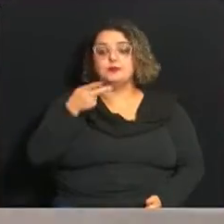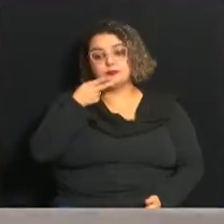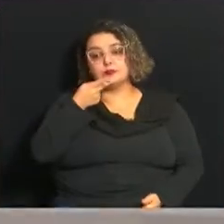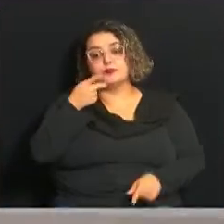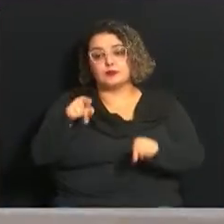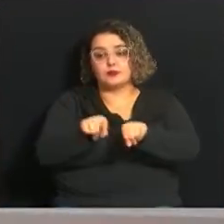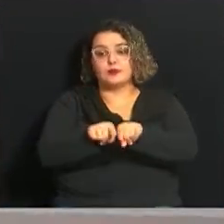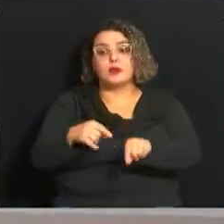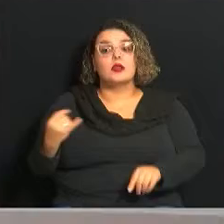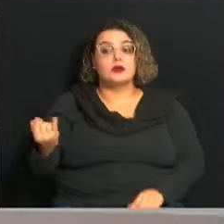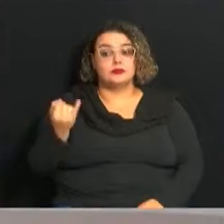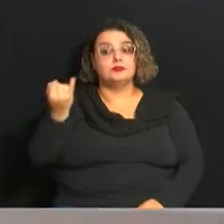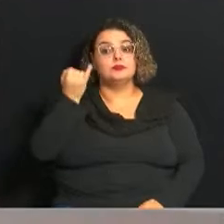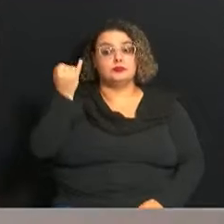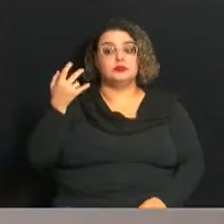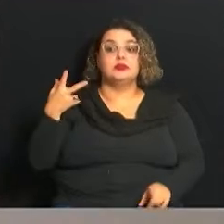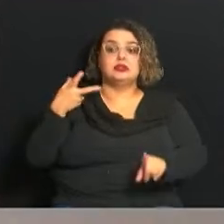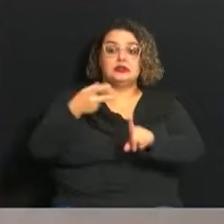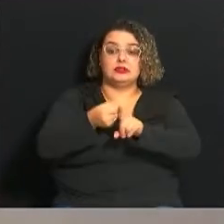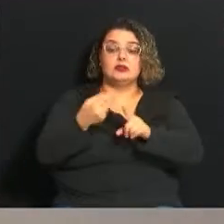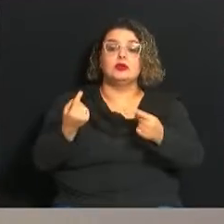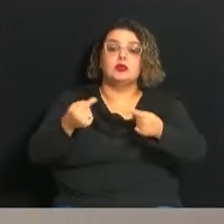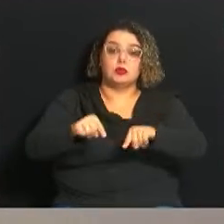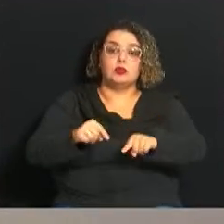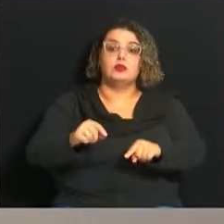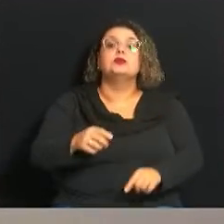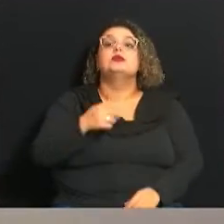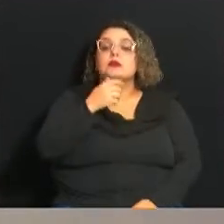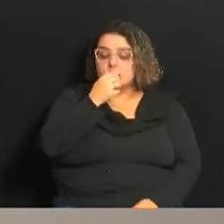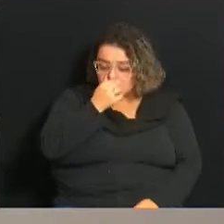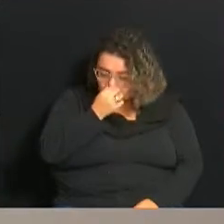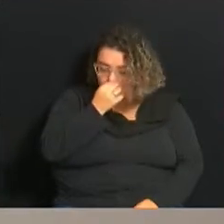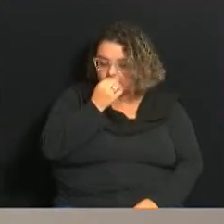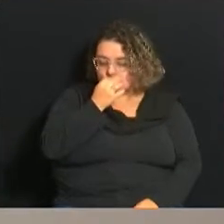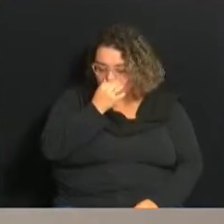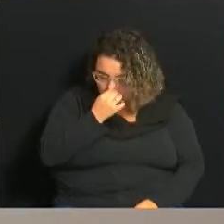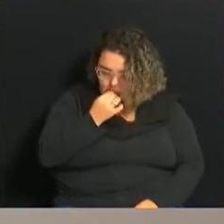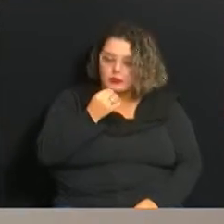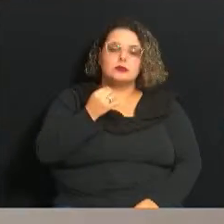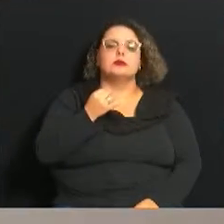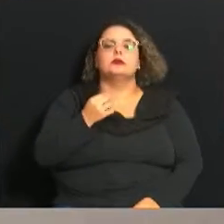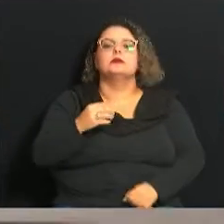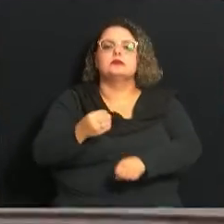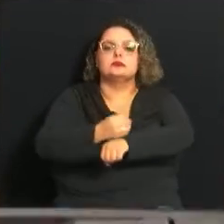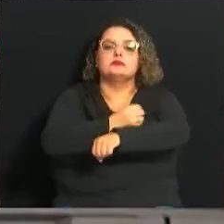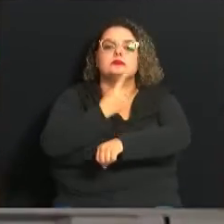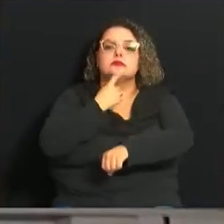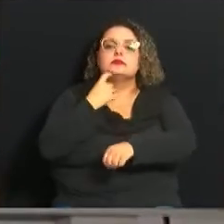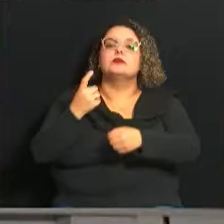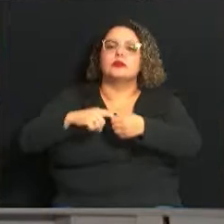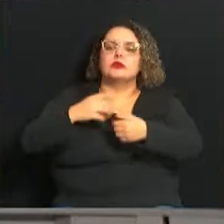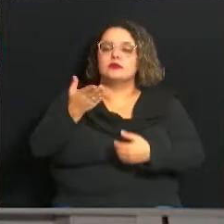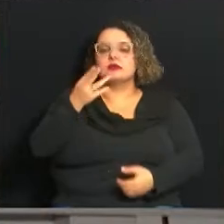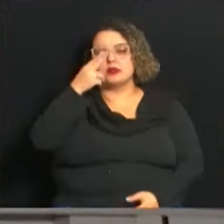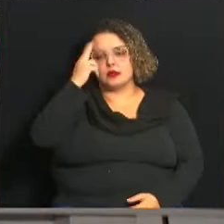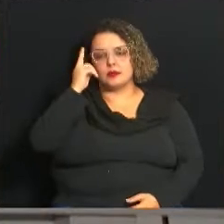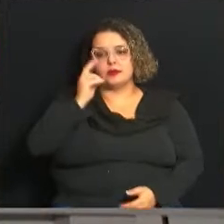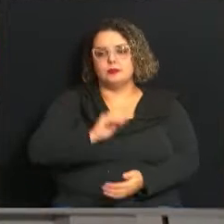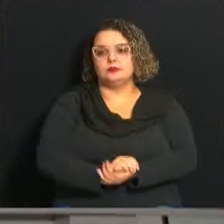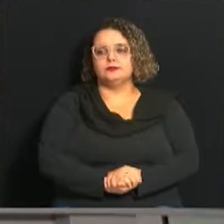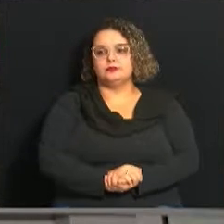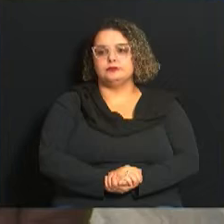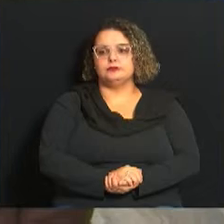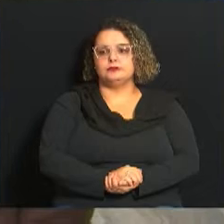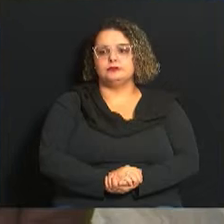a importância da vacinação contra a gripe e contra o sarampo. Eu volto com você, Gabriel Castro.